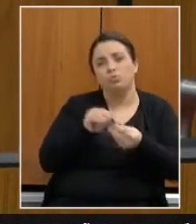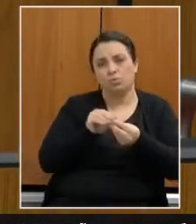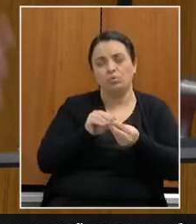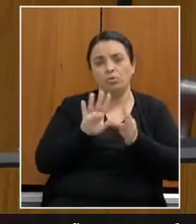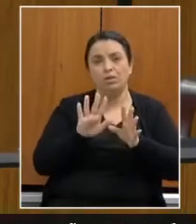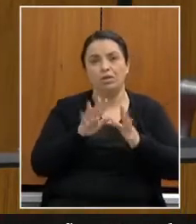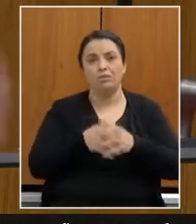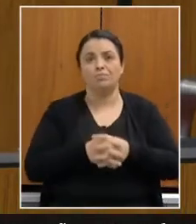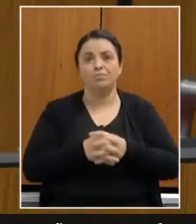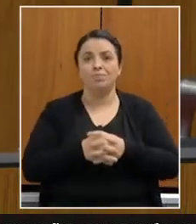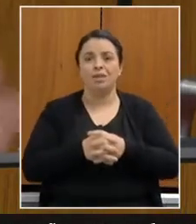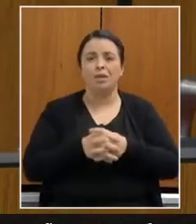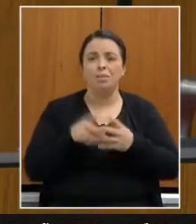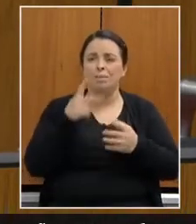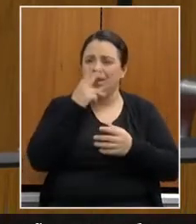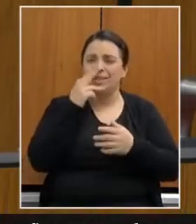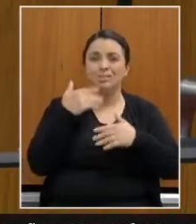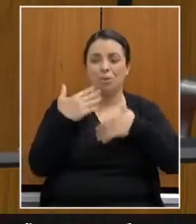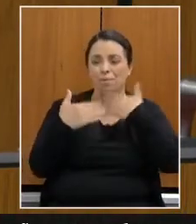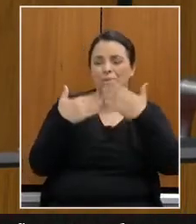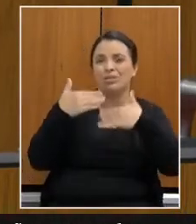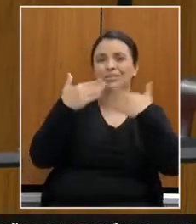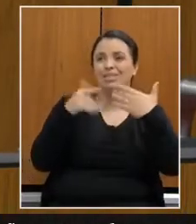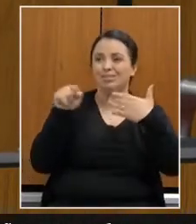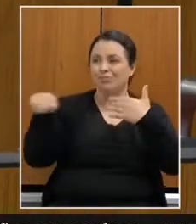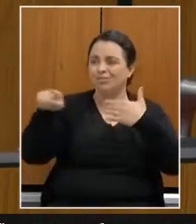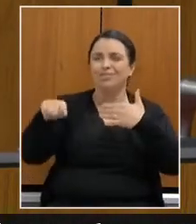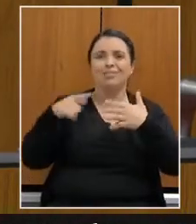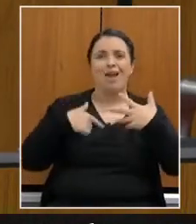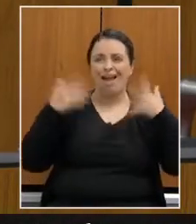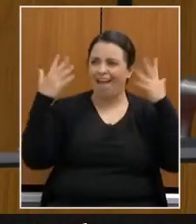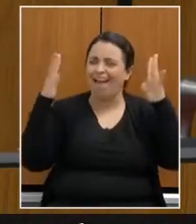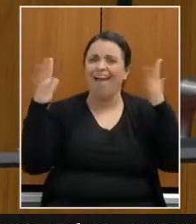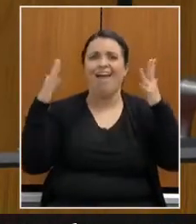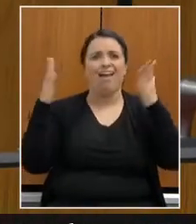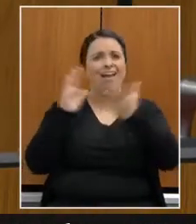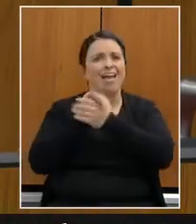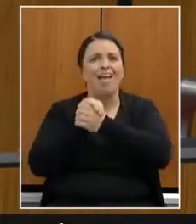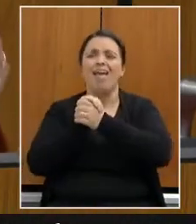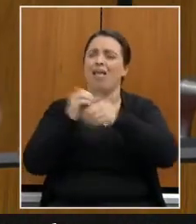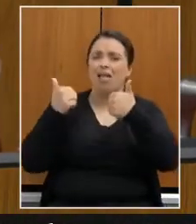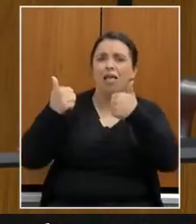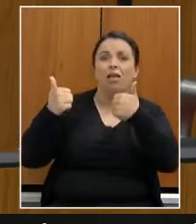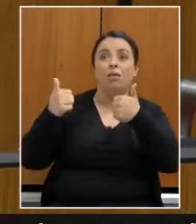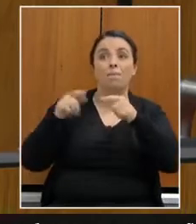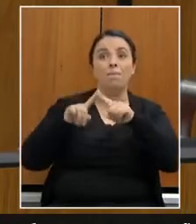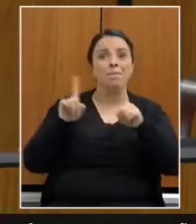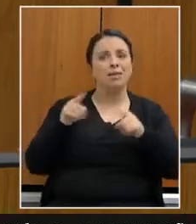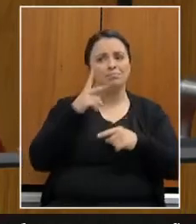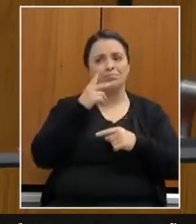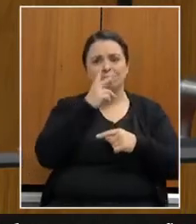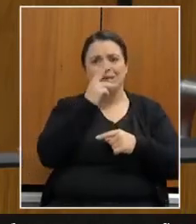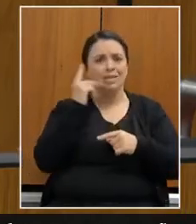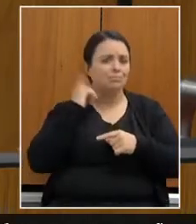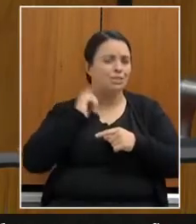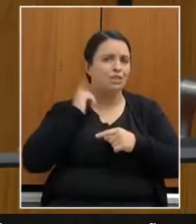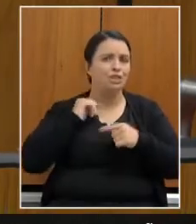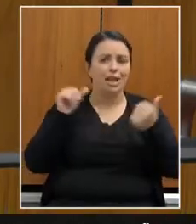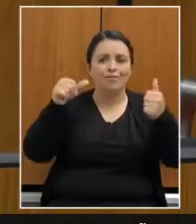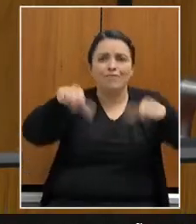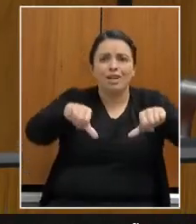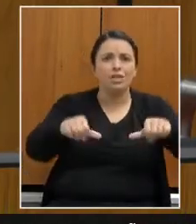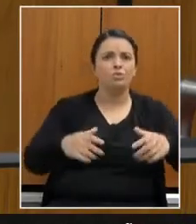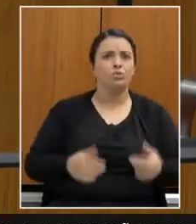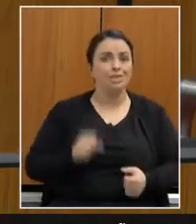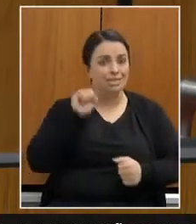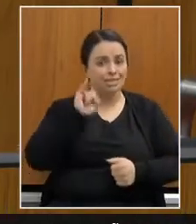processo que está me parecendo muito comemorativo e a gente fracassou se nós estivéssemos dando certo nós não teríamos os